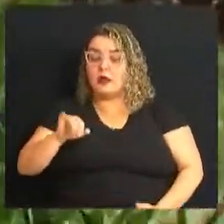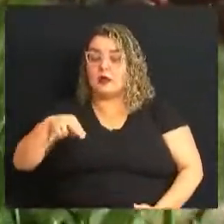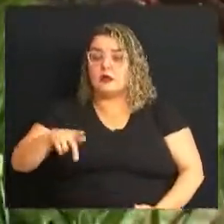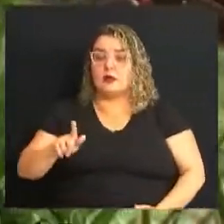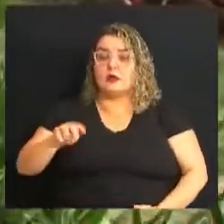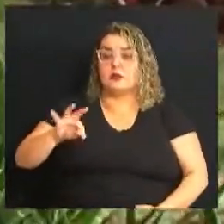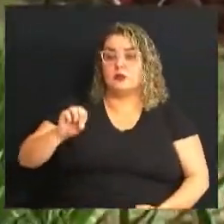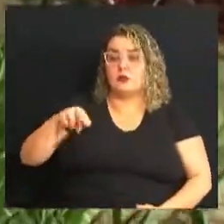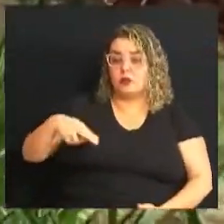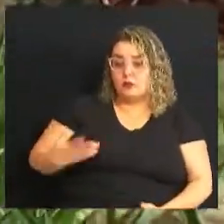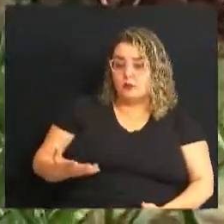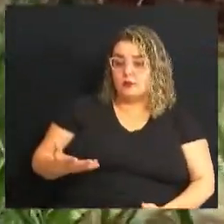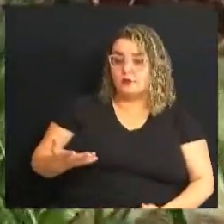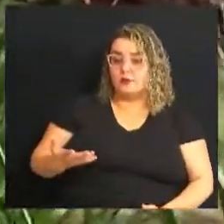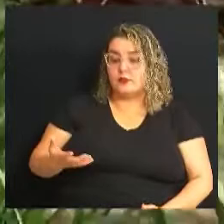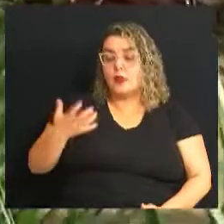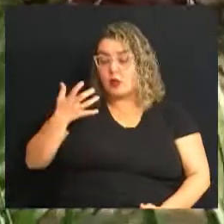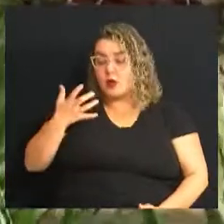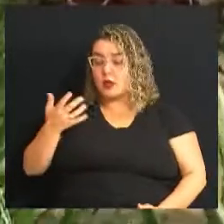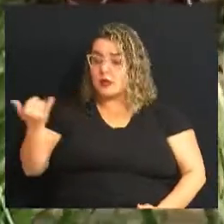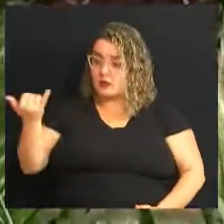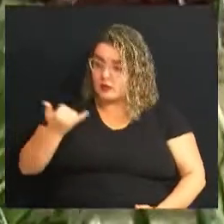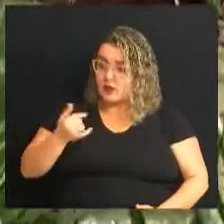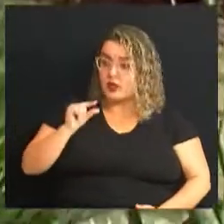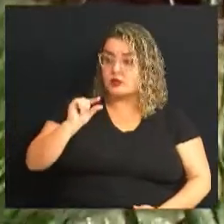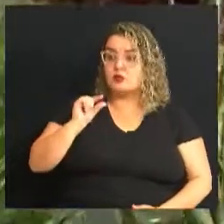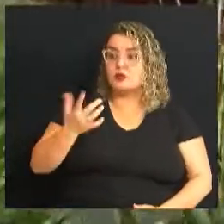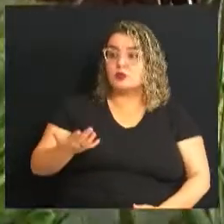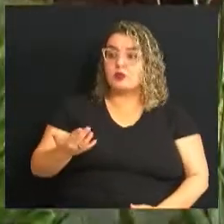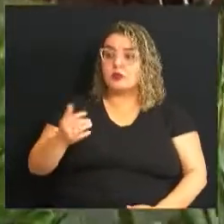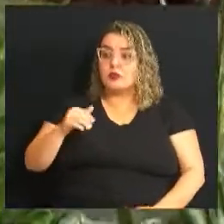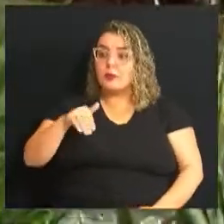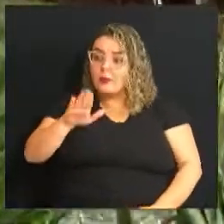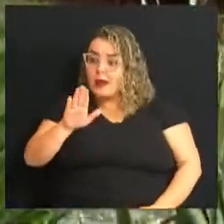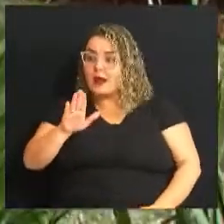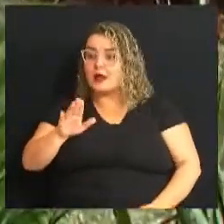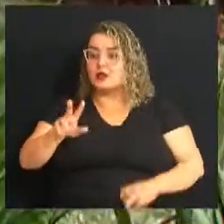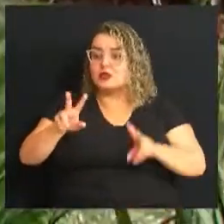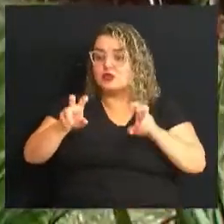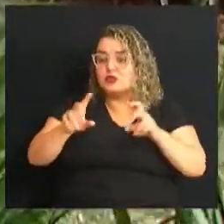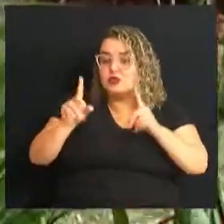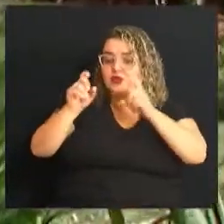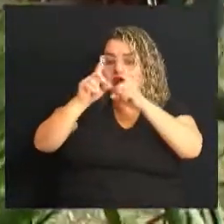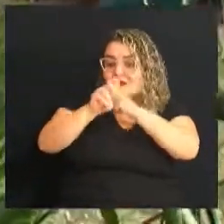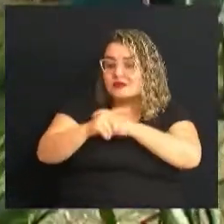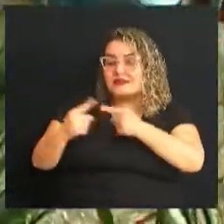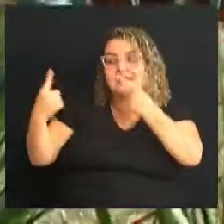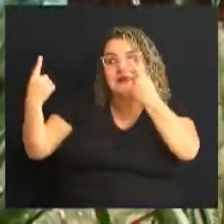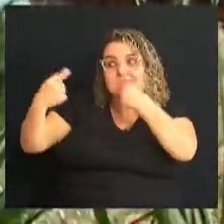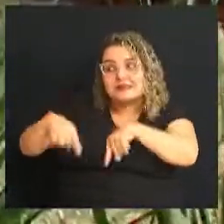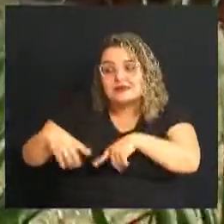que você, né, falasse um pouco mais a respeito disso, que, não